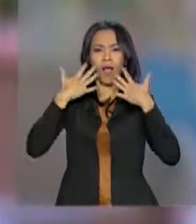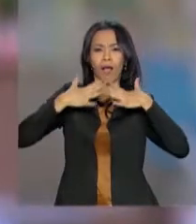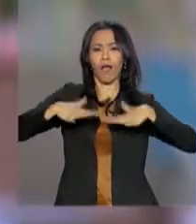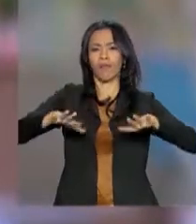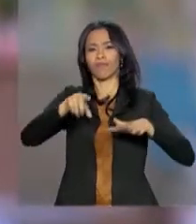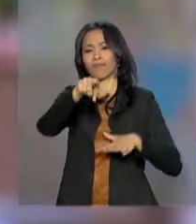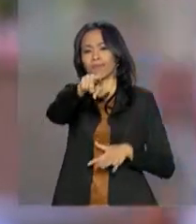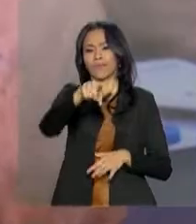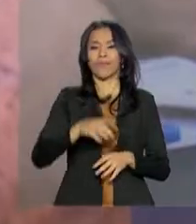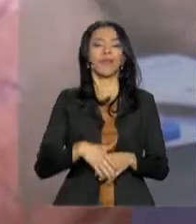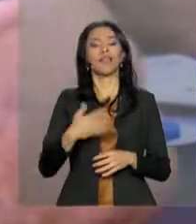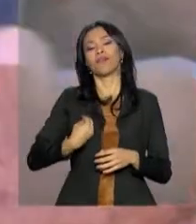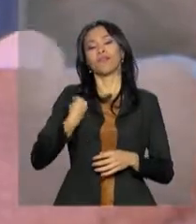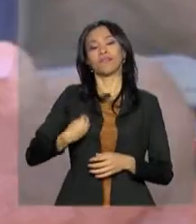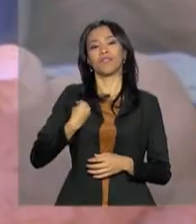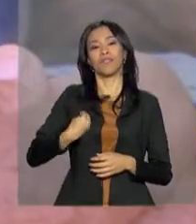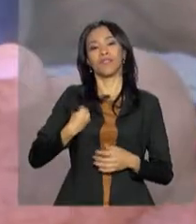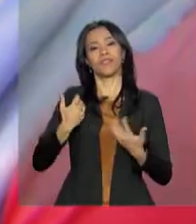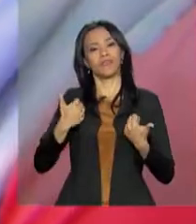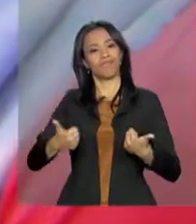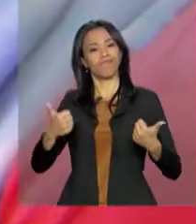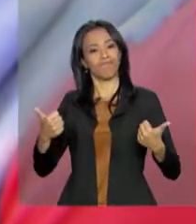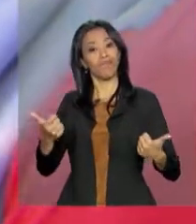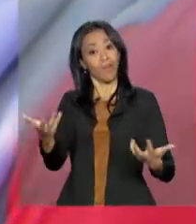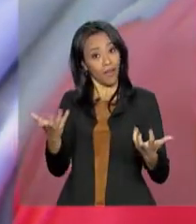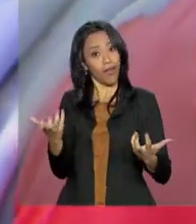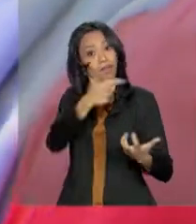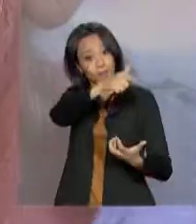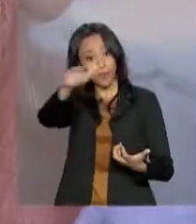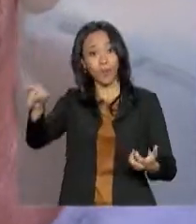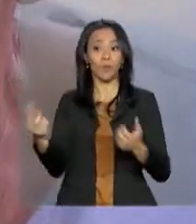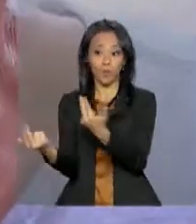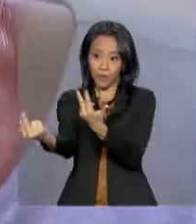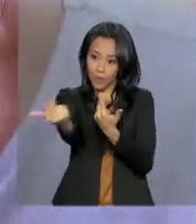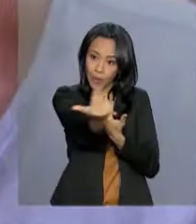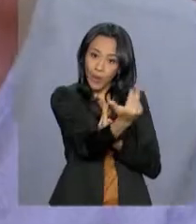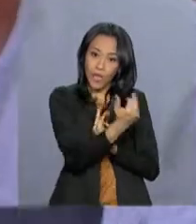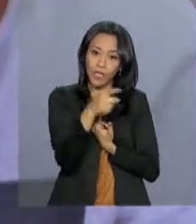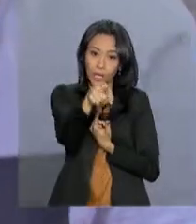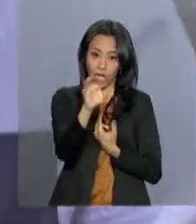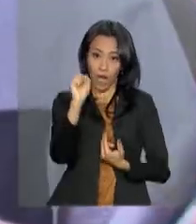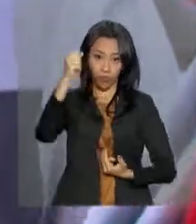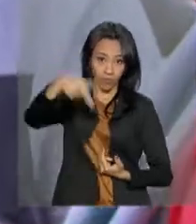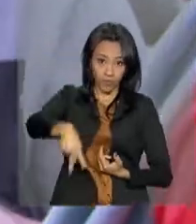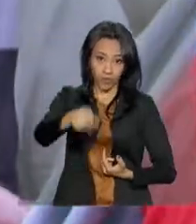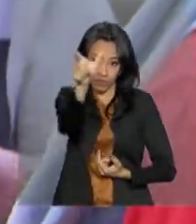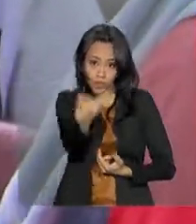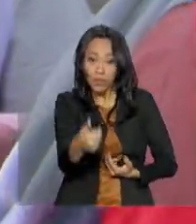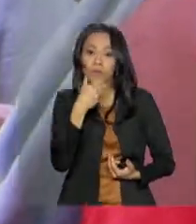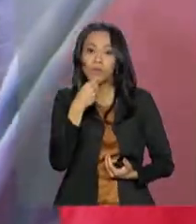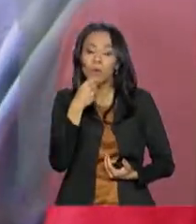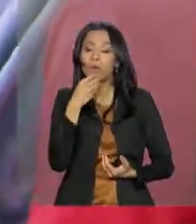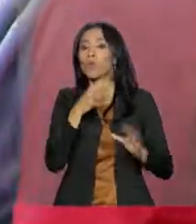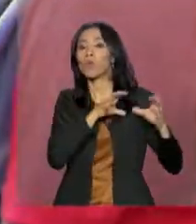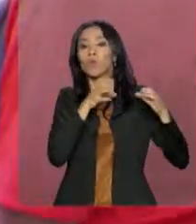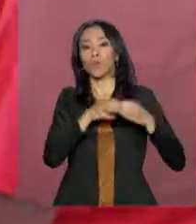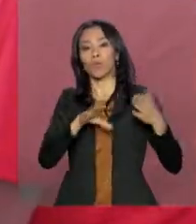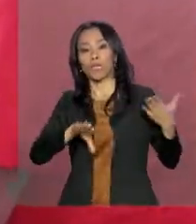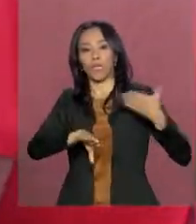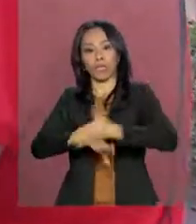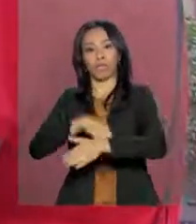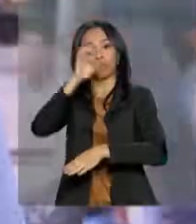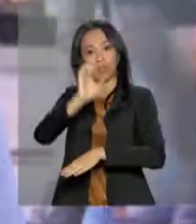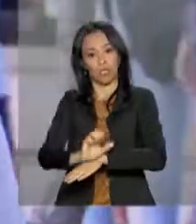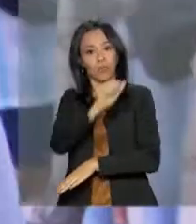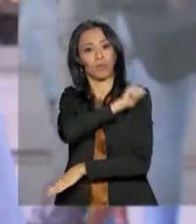tranquilidade com que ele leva a vida deseja para os outros cariocas o aposentado acredita que a intervenção federal no estado pode